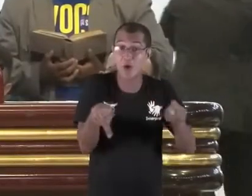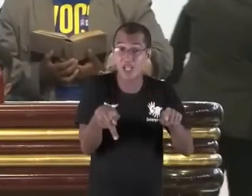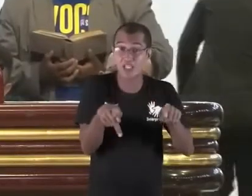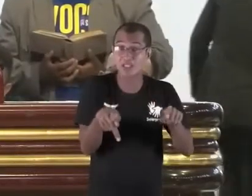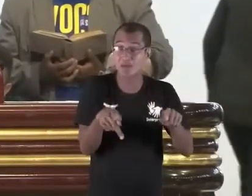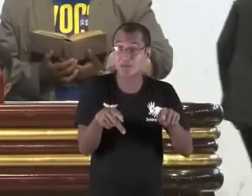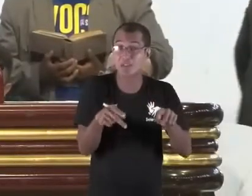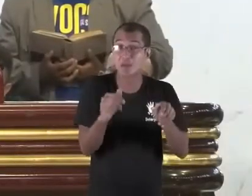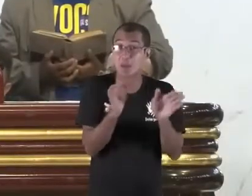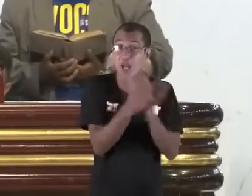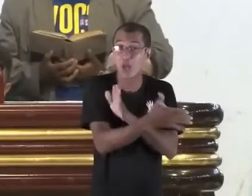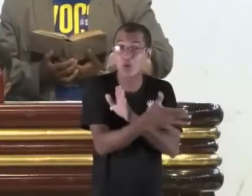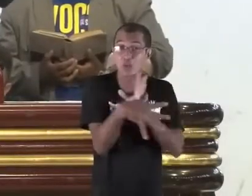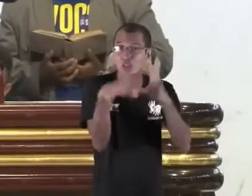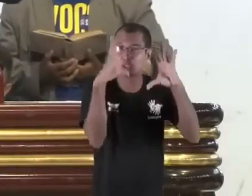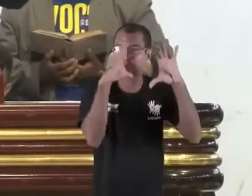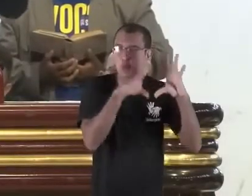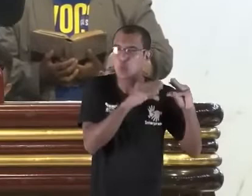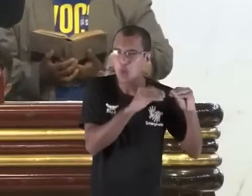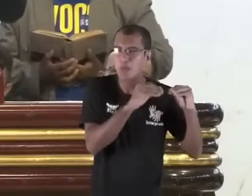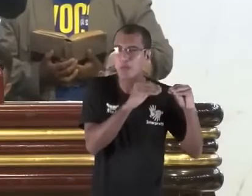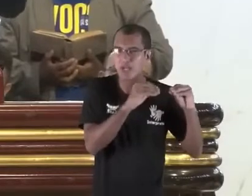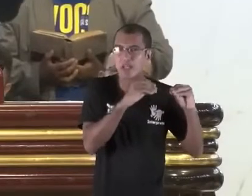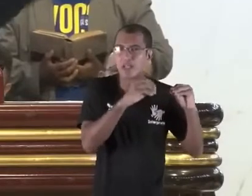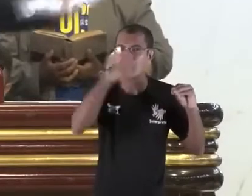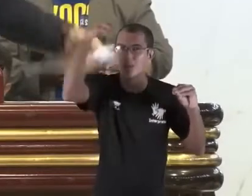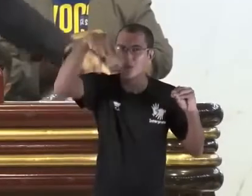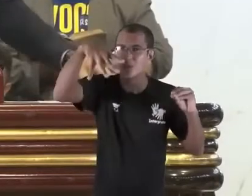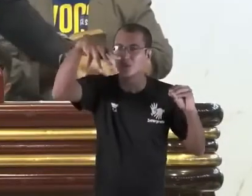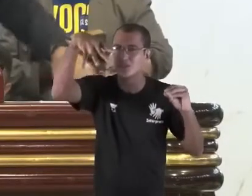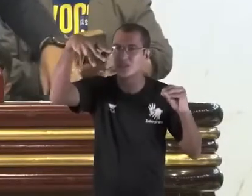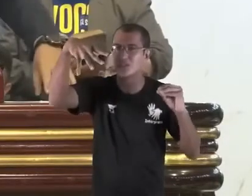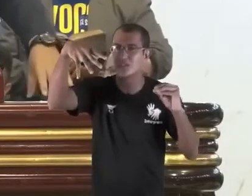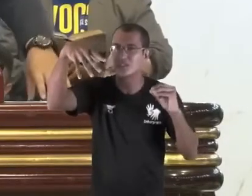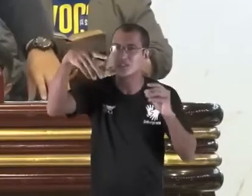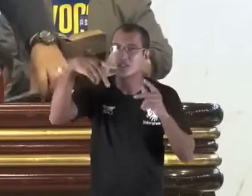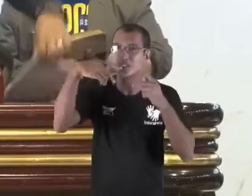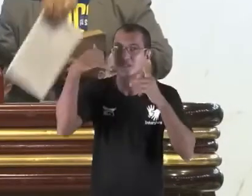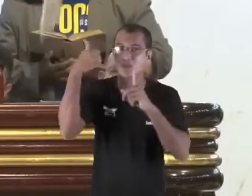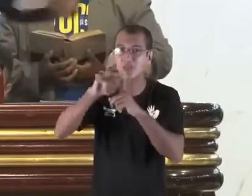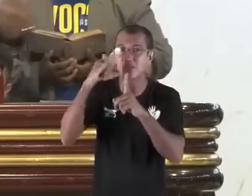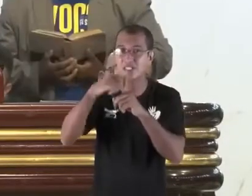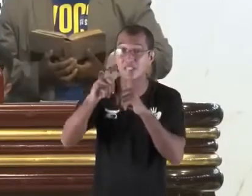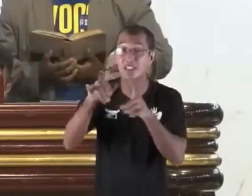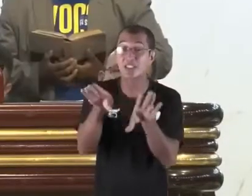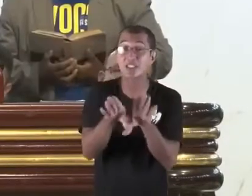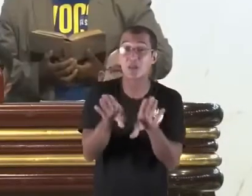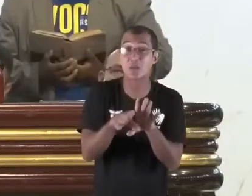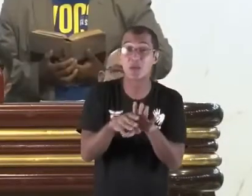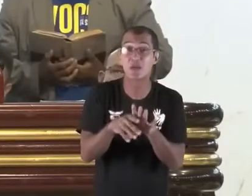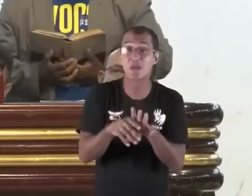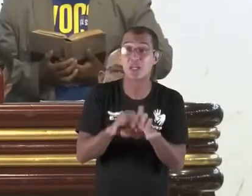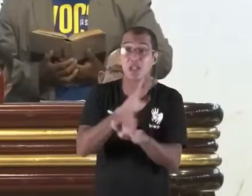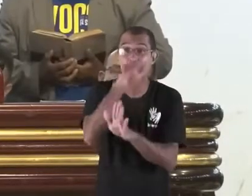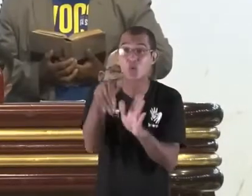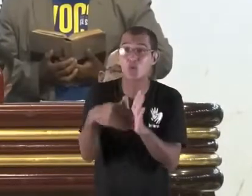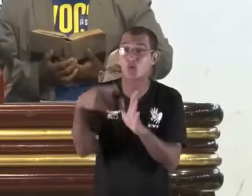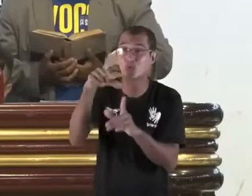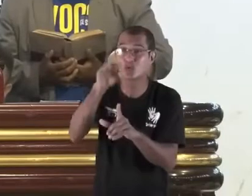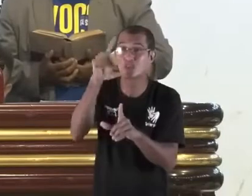Longe das Sombras, Jogando Luz nas Profecias dos Últimos Tempos, e para todos os